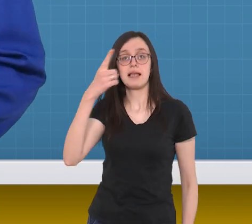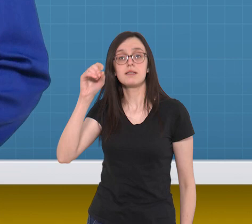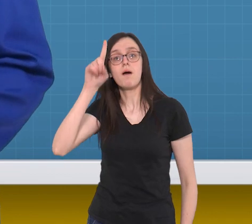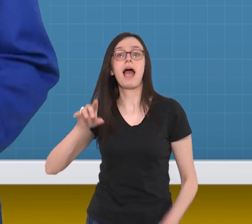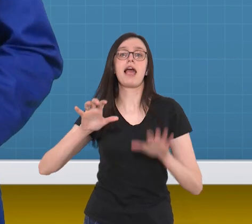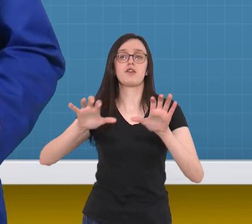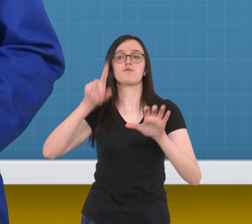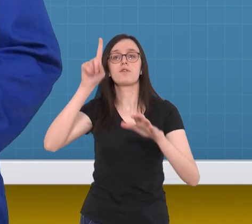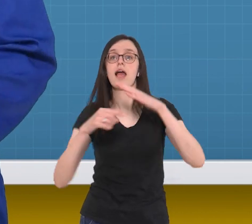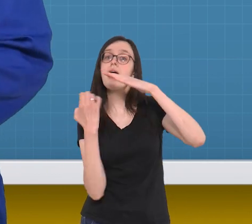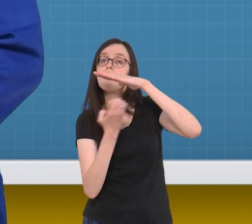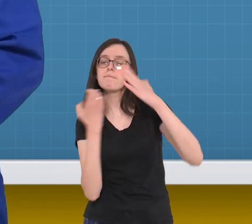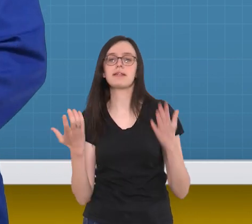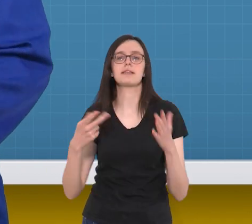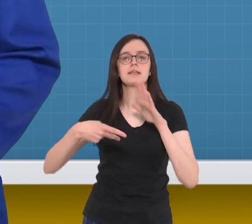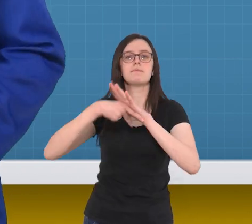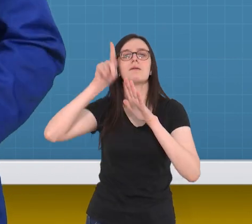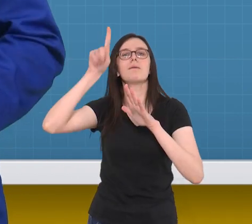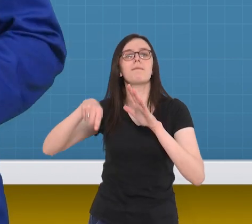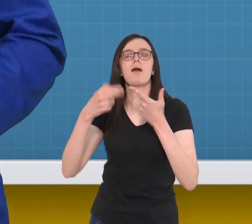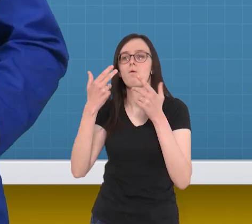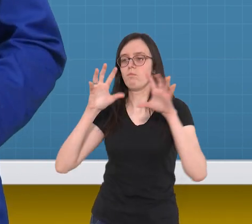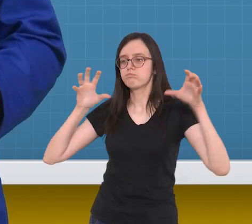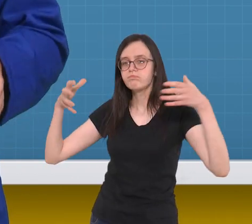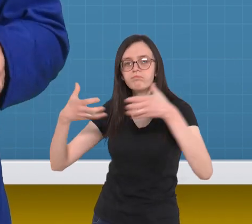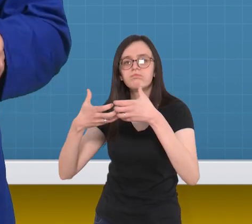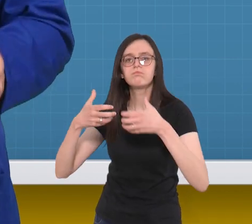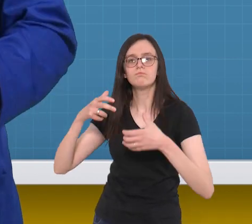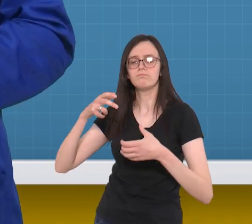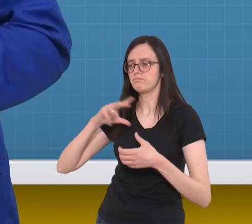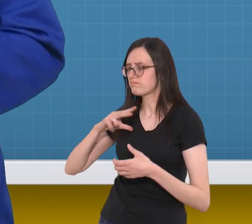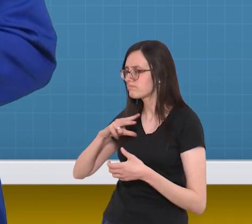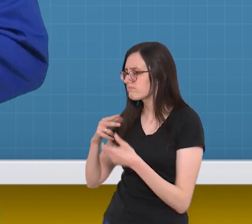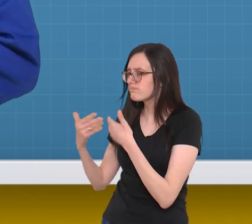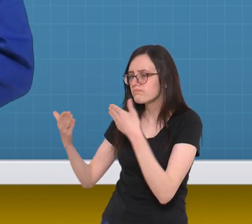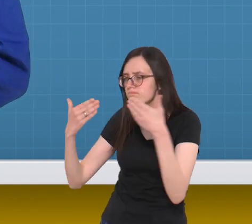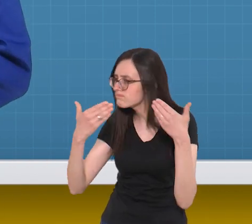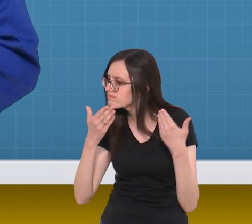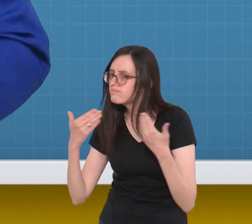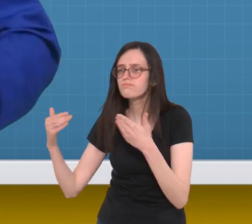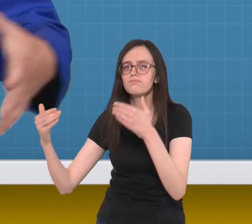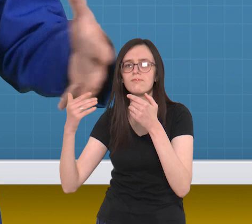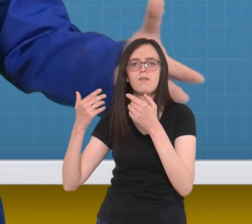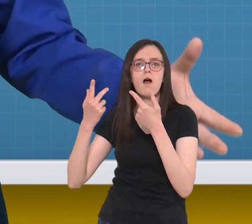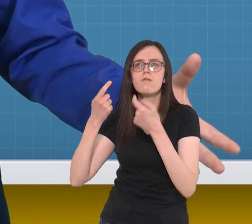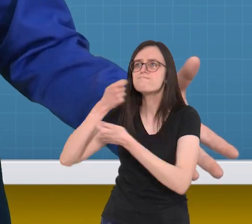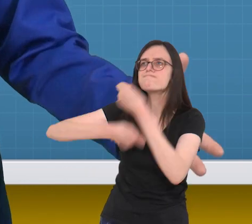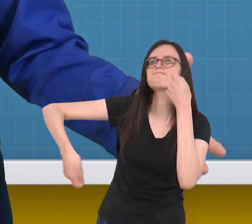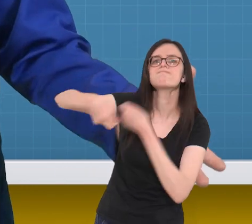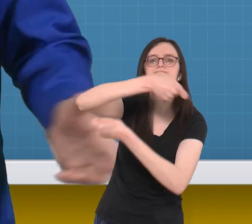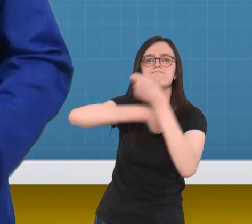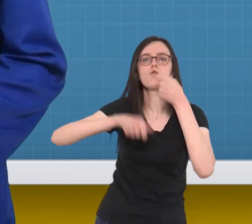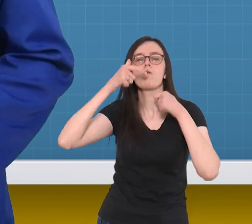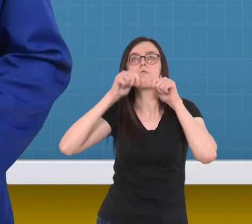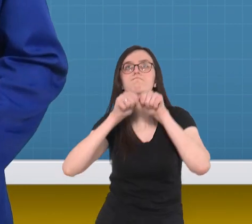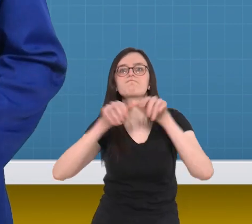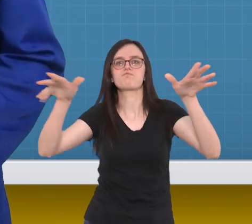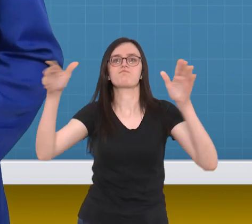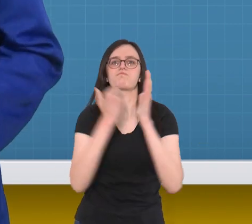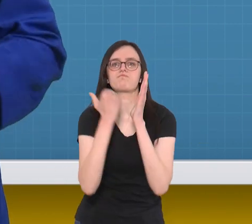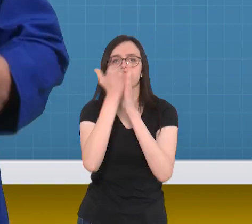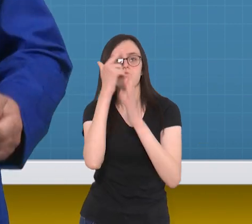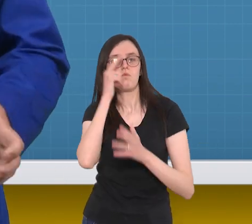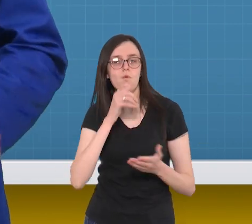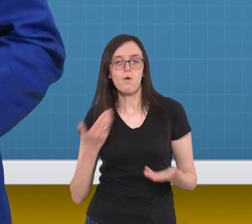de uma empresa, de uma sociedade anônima. A empresa, ela se cotiza em ações e com isso ela consegue ampliar o seu